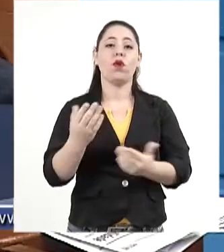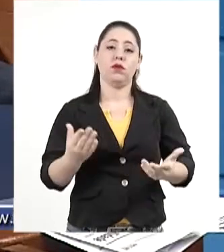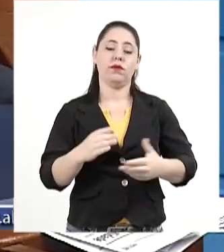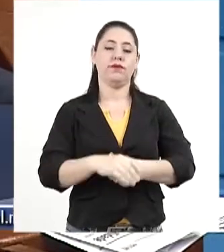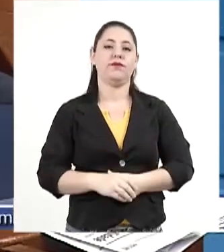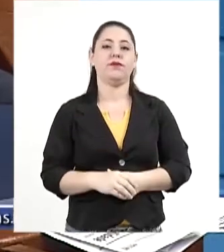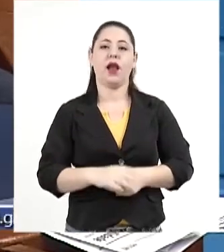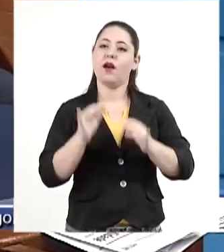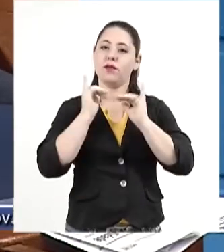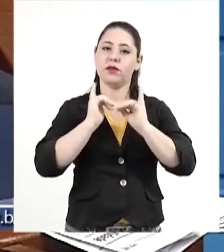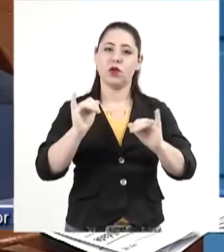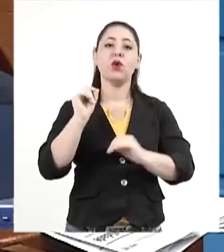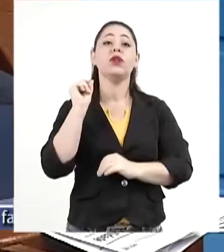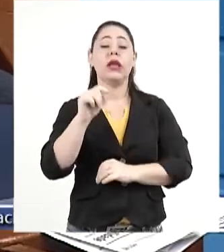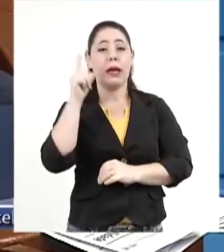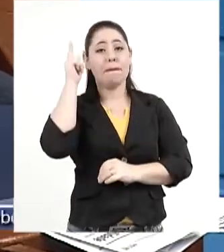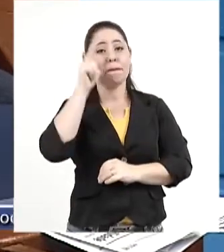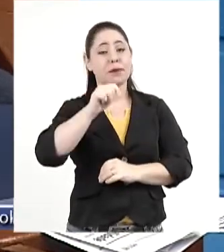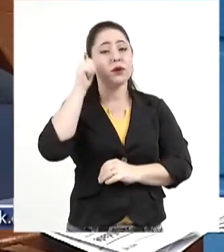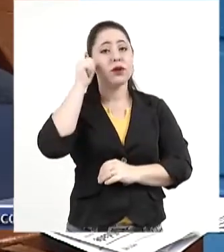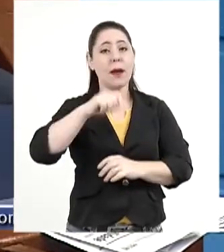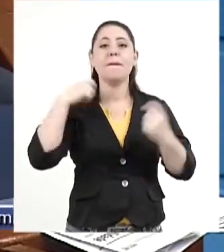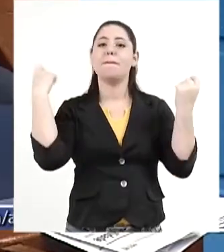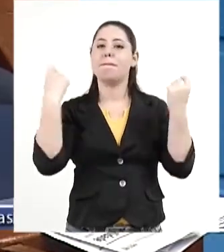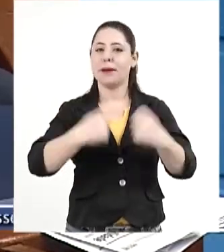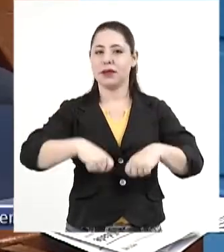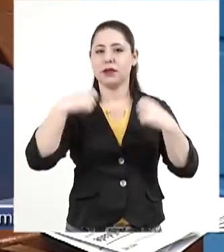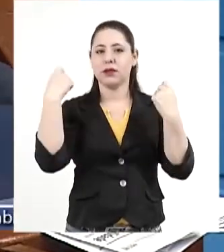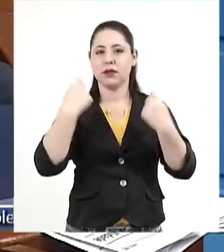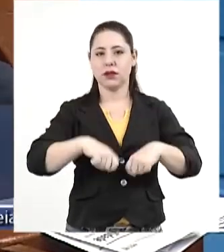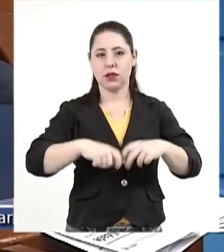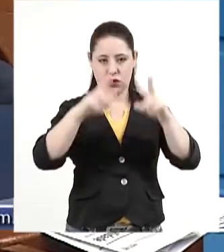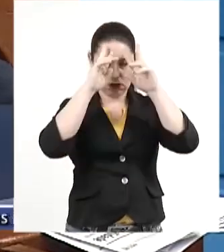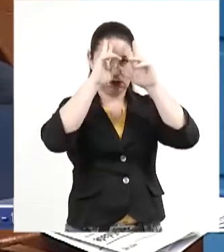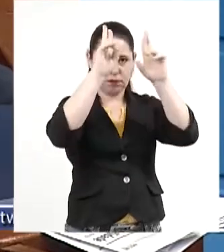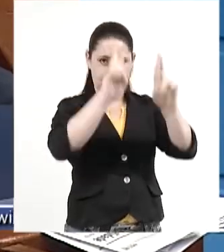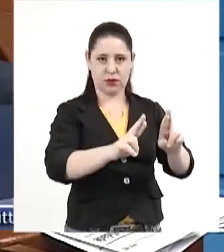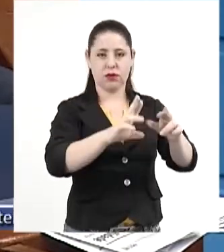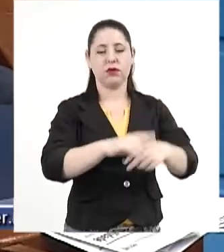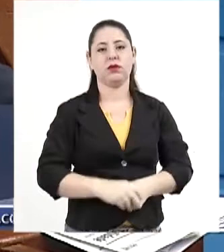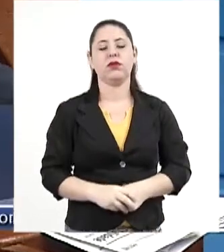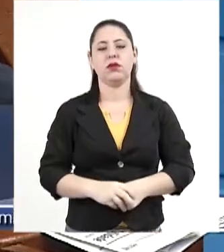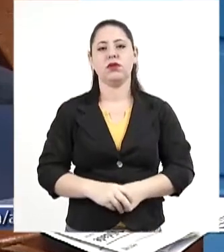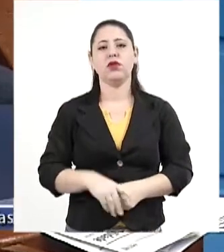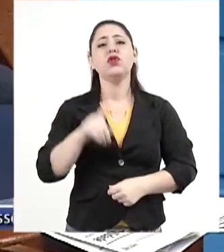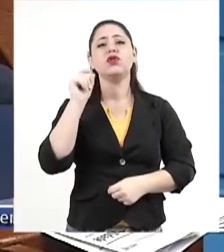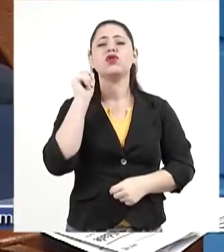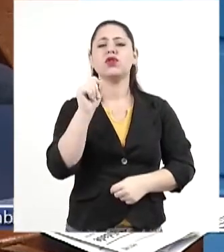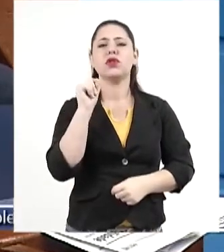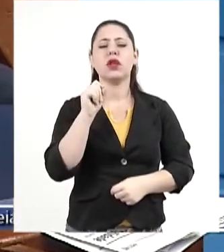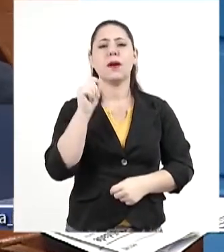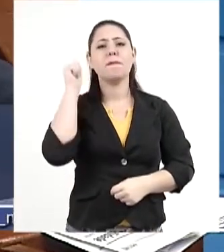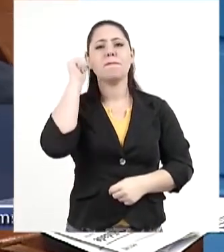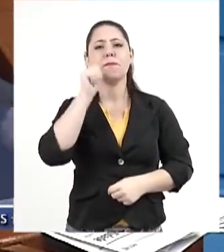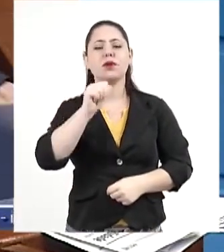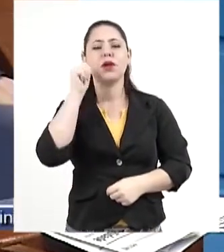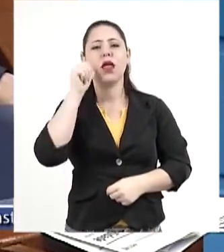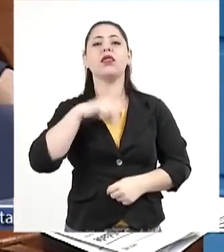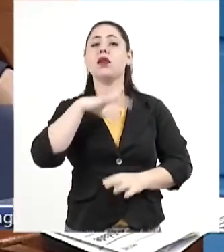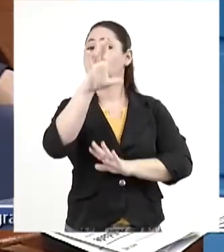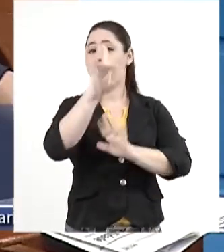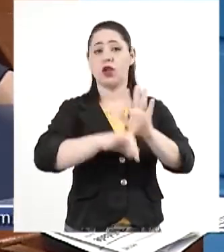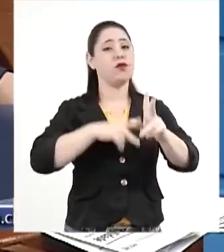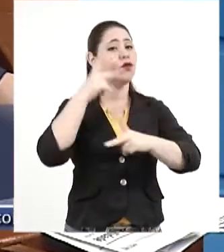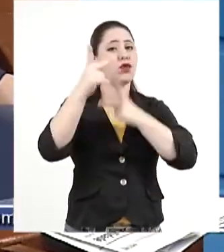recado de que as mulheres precisam ser respeitadas, de que as mulheres têm direito